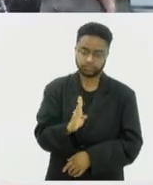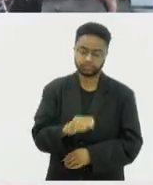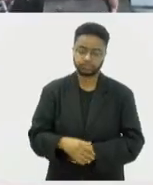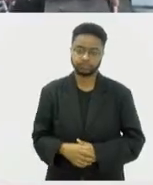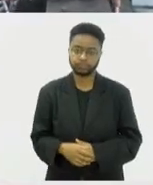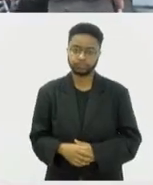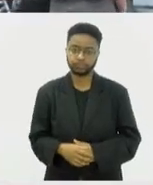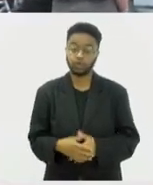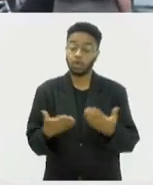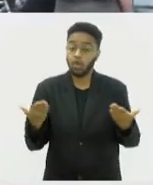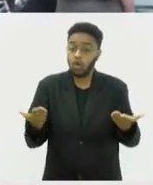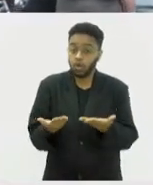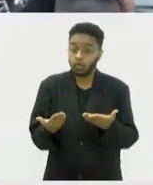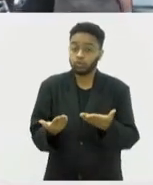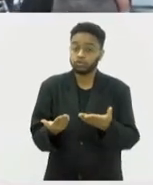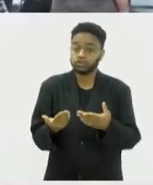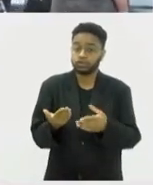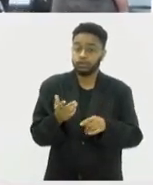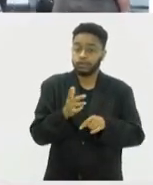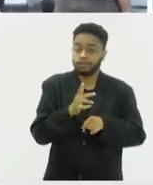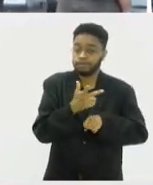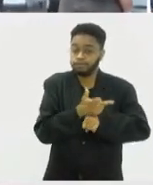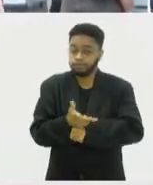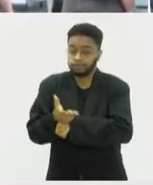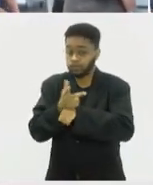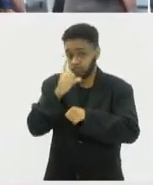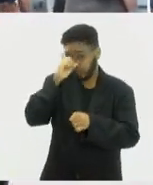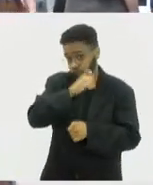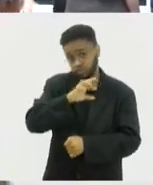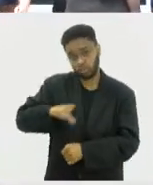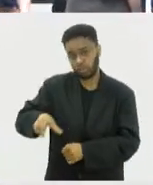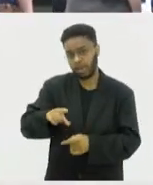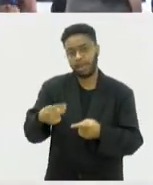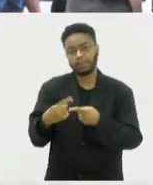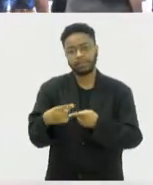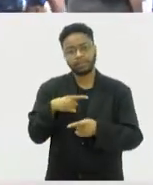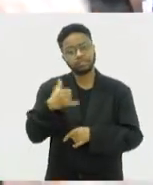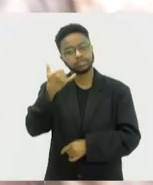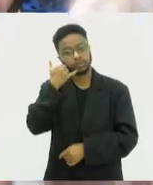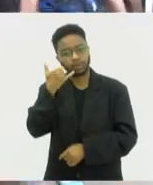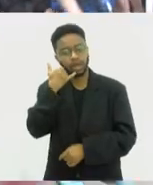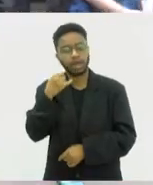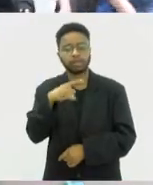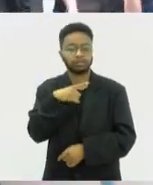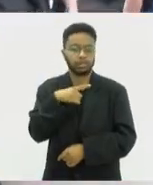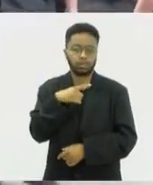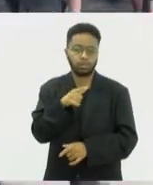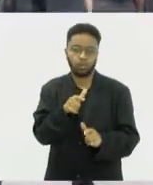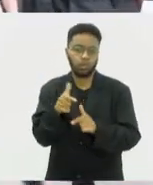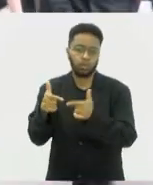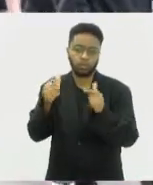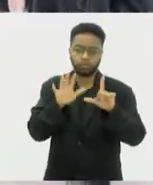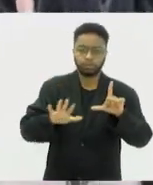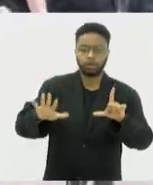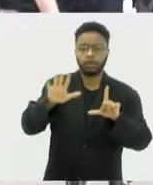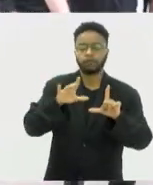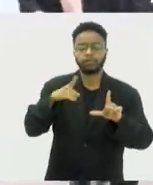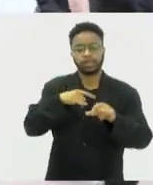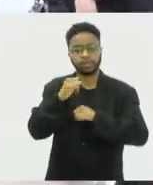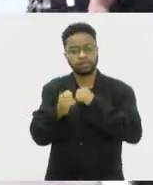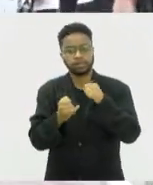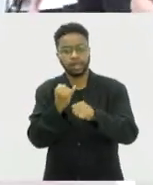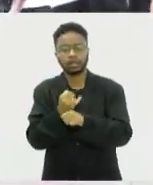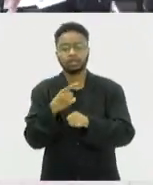dia, fazer um filme não é tão complicado mais. Temos o celular, temos as mídias online, temos a internet, temos os